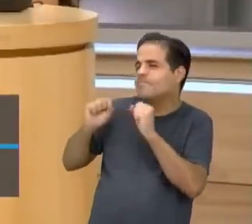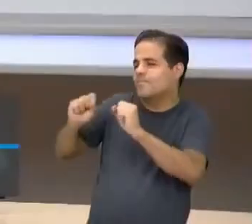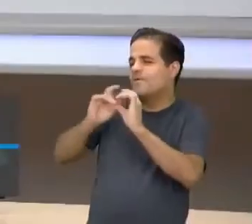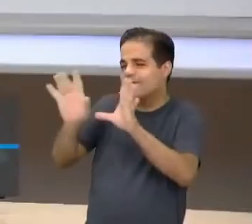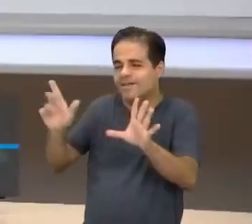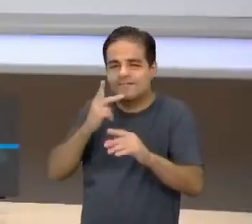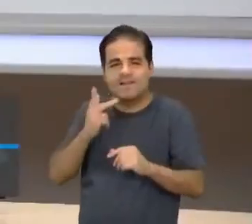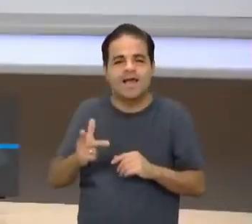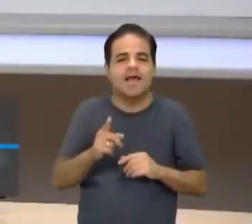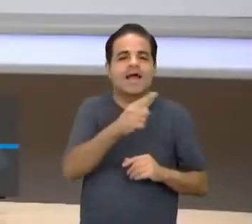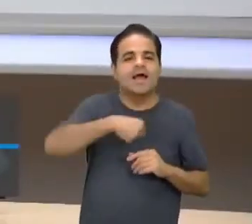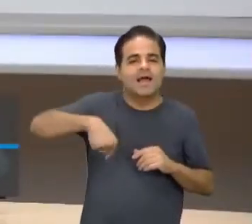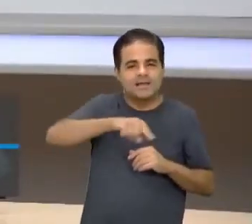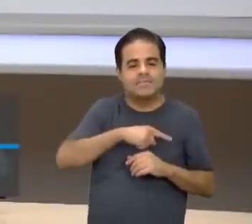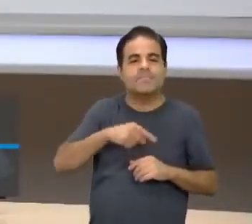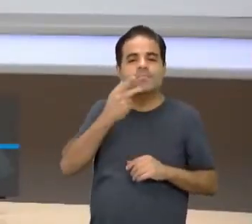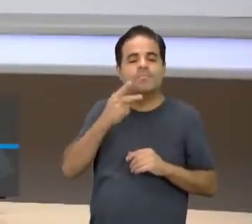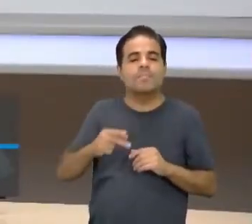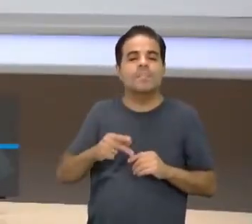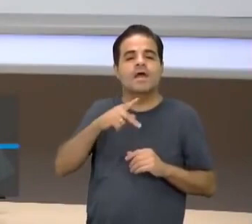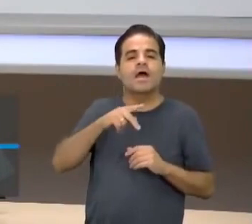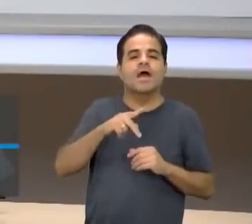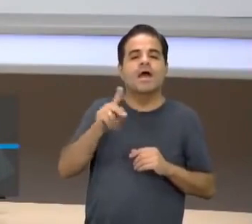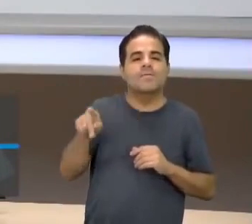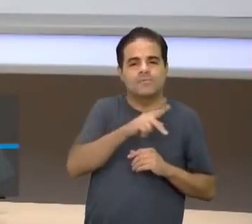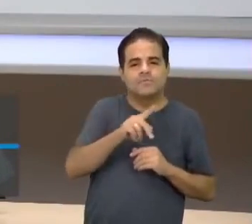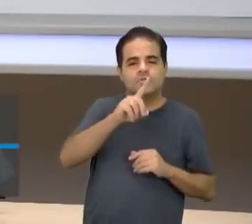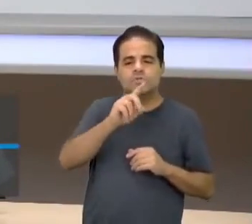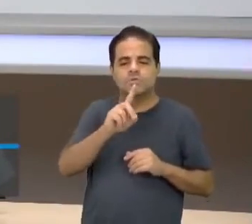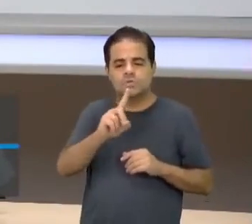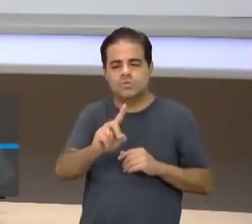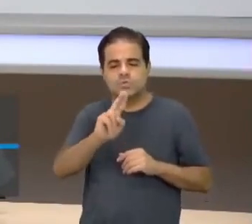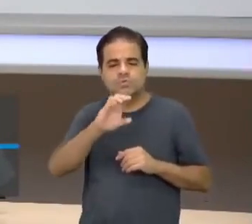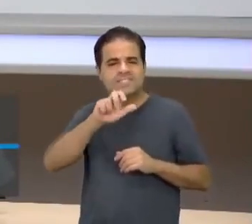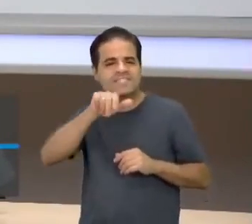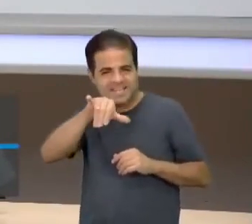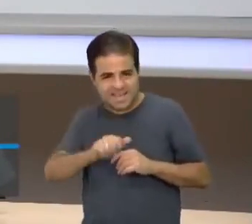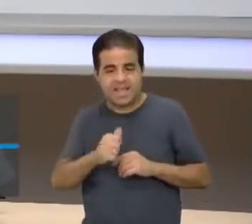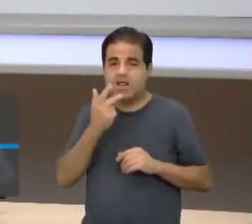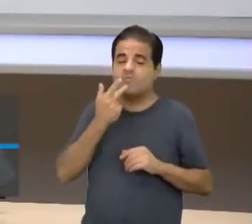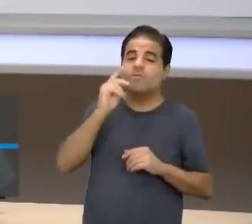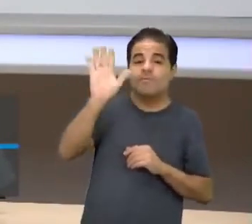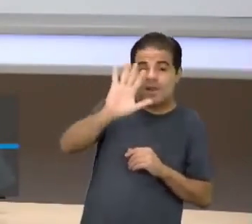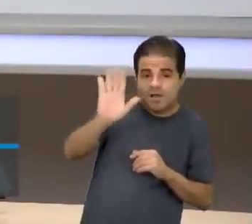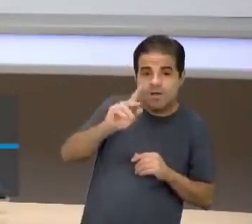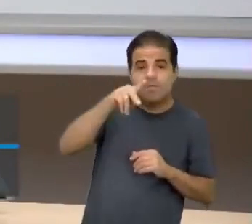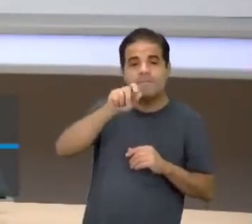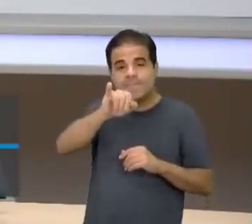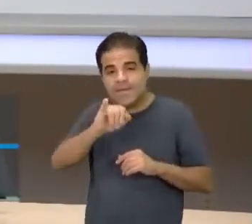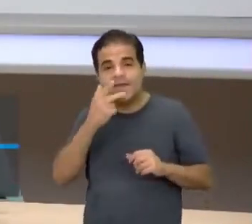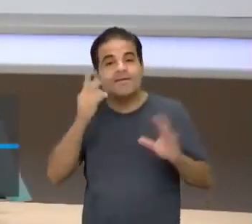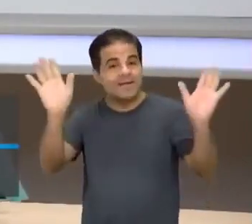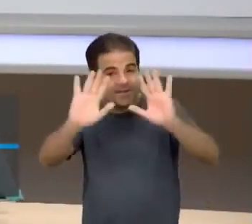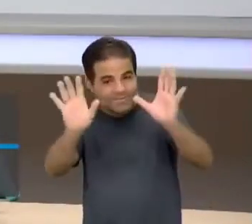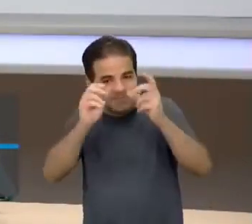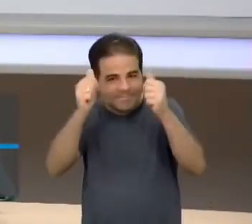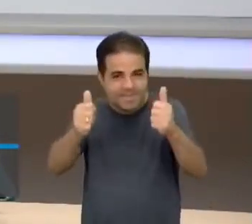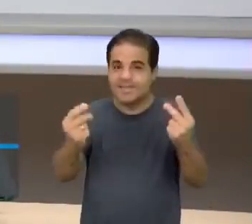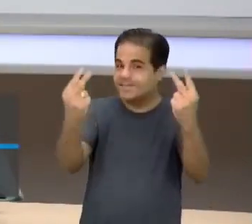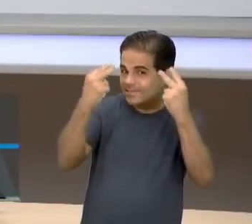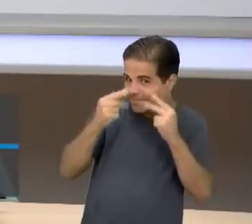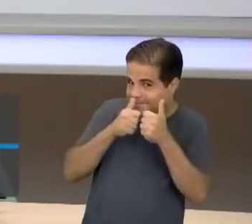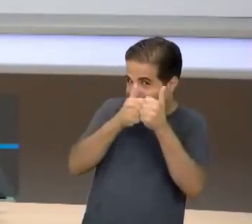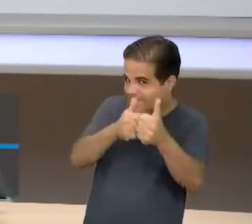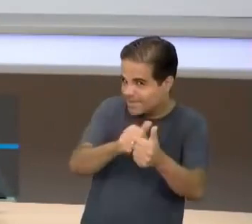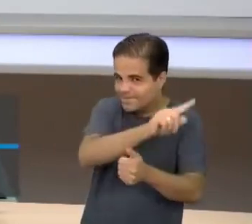Renan. Não, é que a Producineia pediu para dar um oi para a turma do PEI Benjamin Constante. Oi, pessoal, vocês estão aqui,